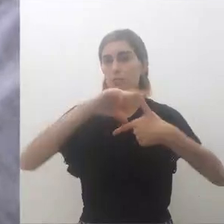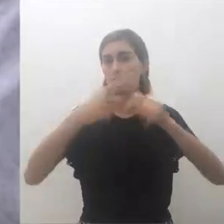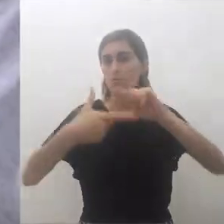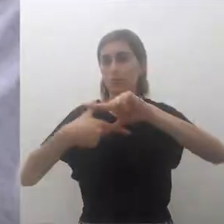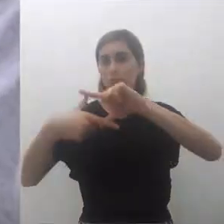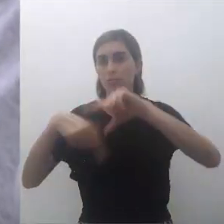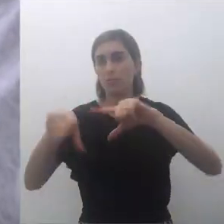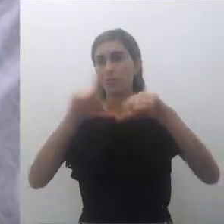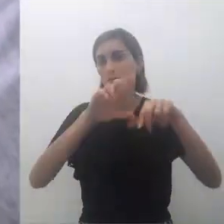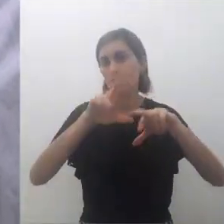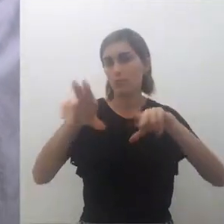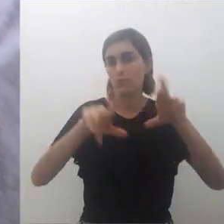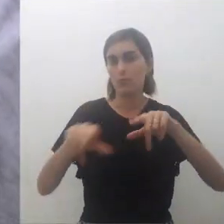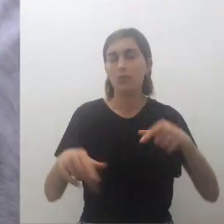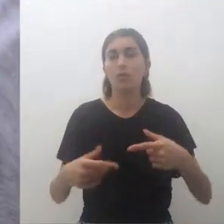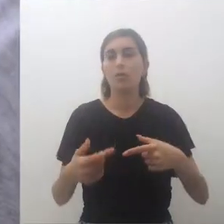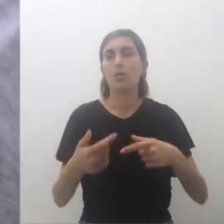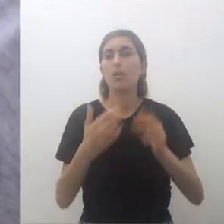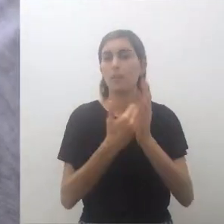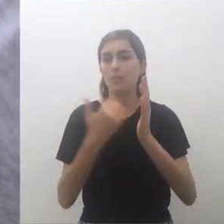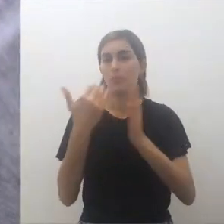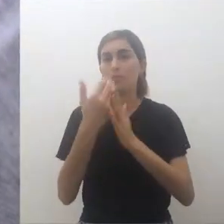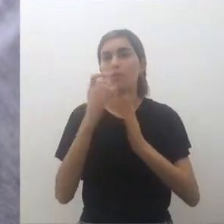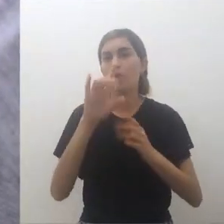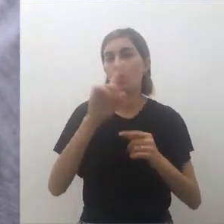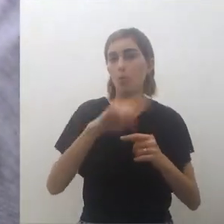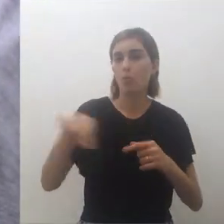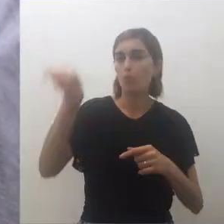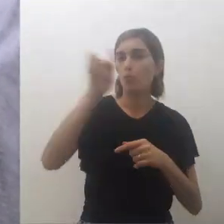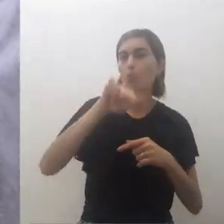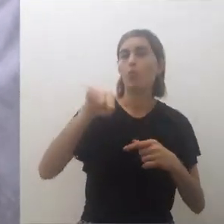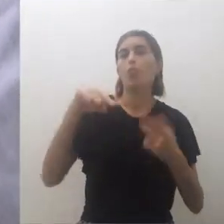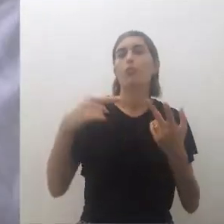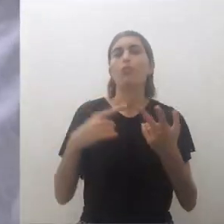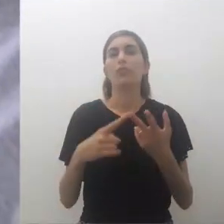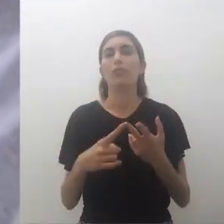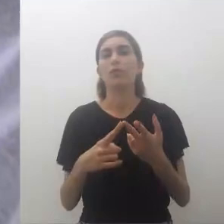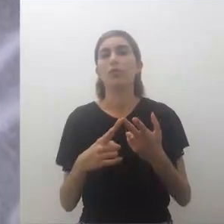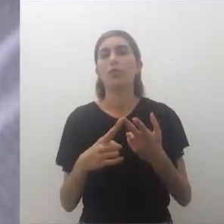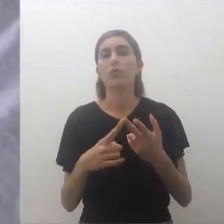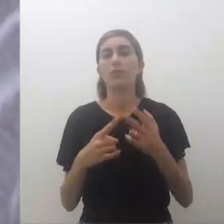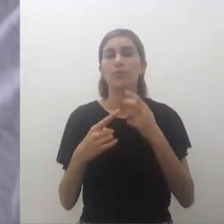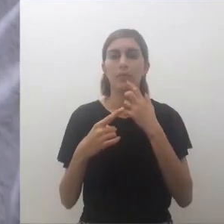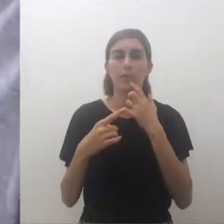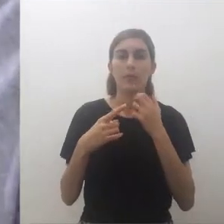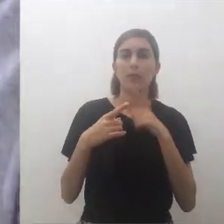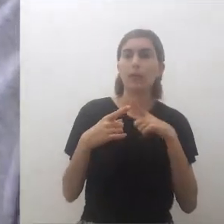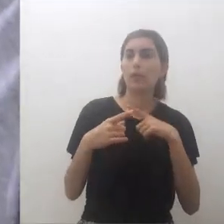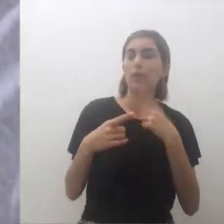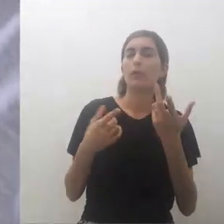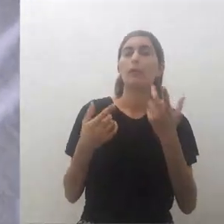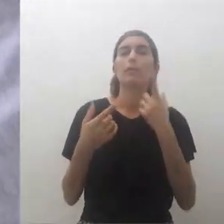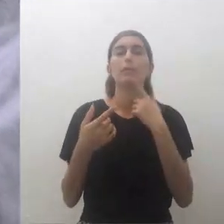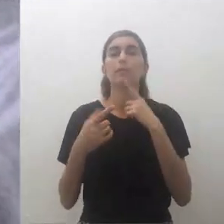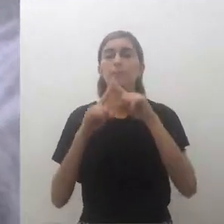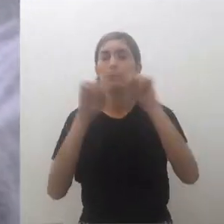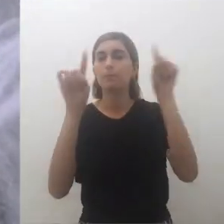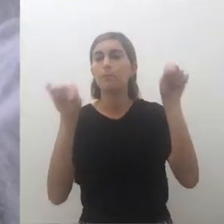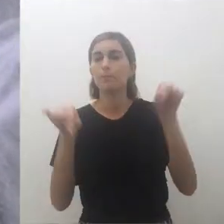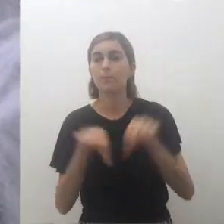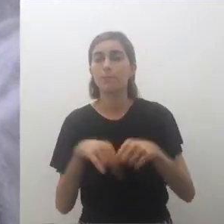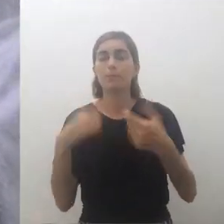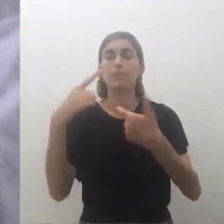aqui presentes. Além das cubas circulares, nós temos